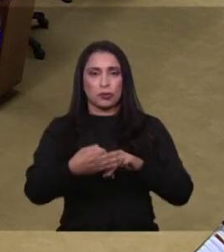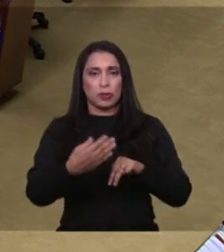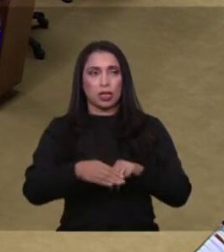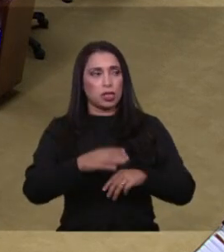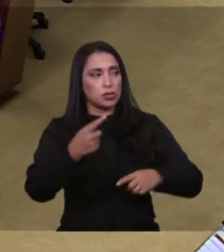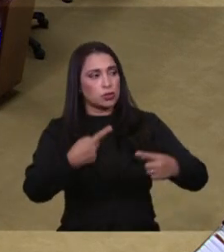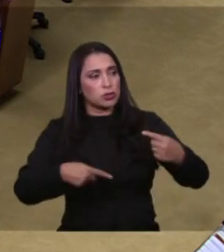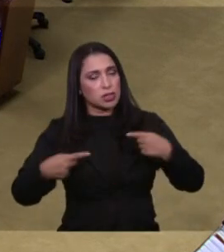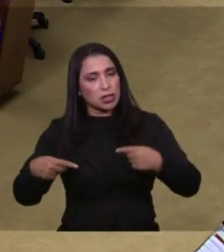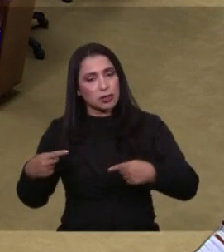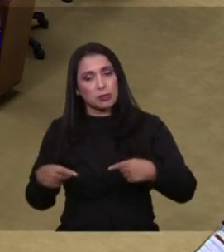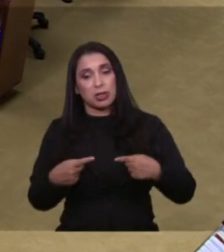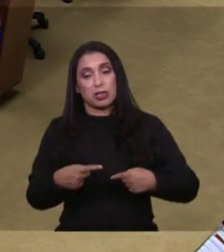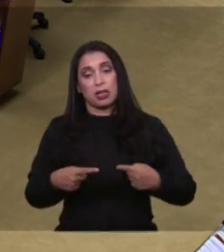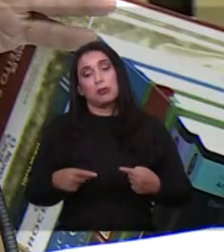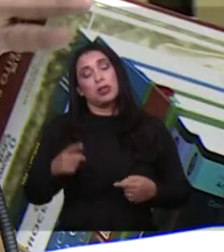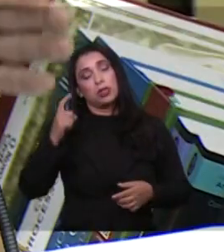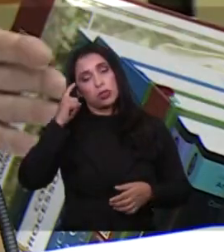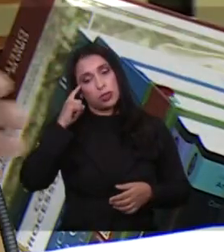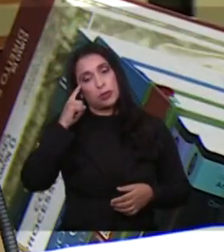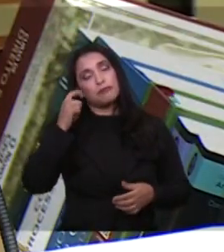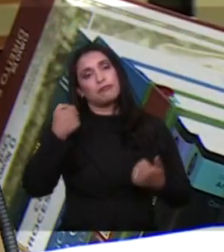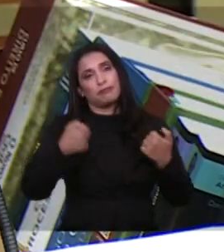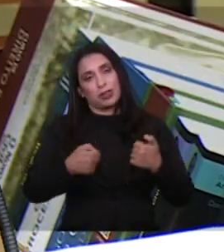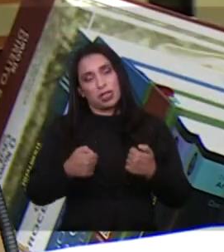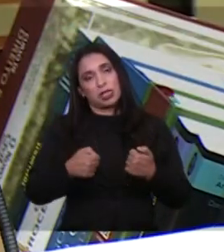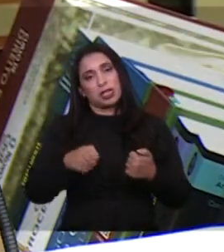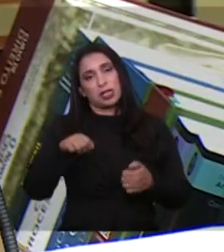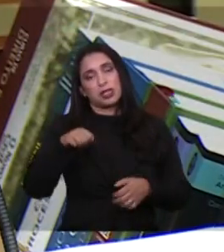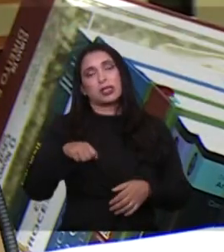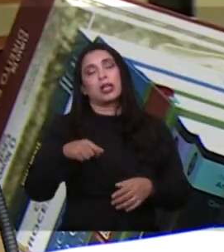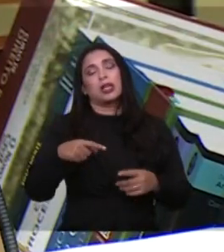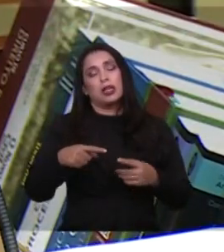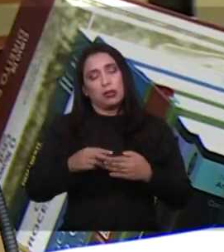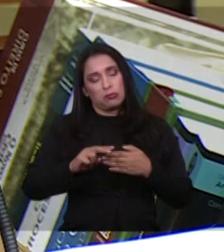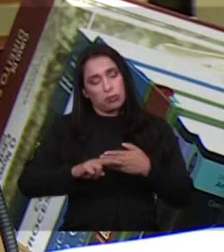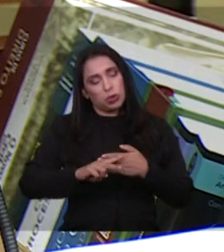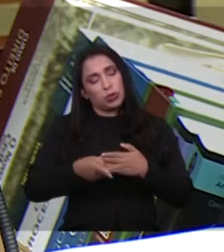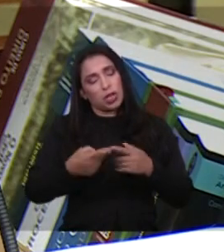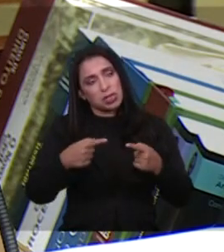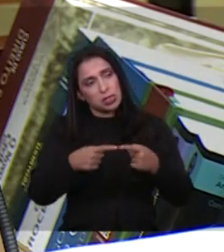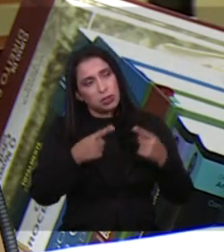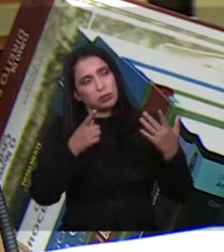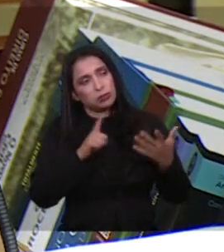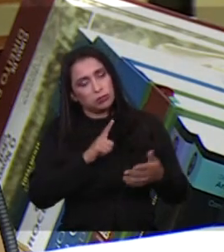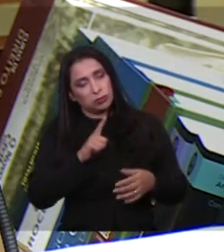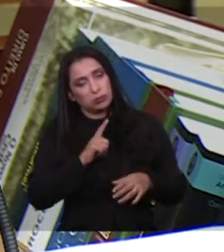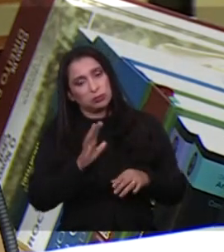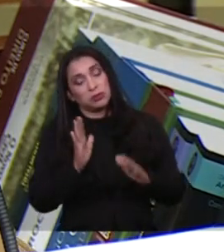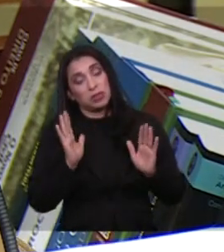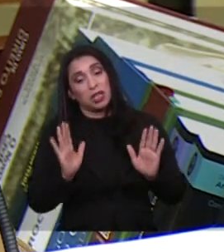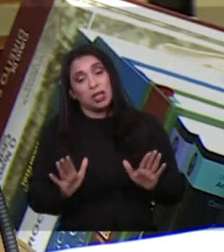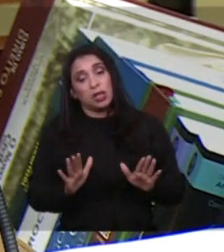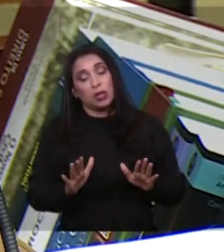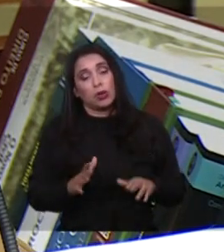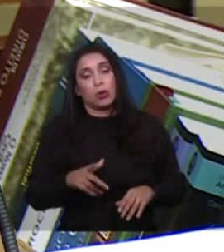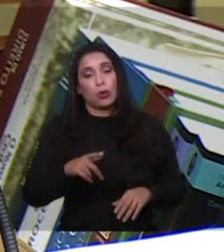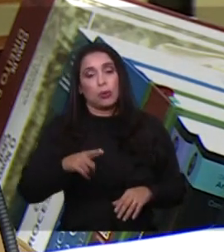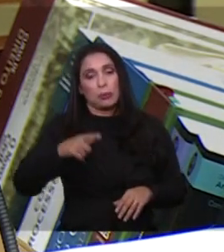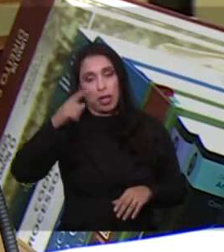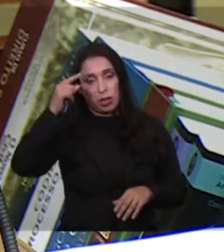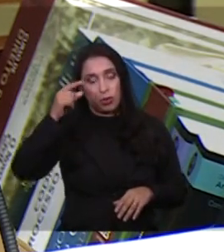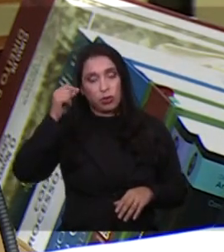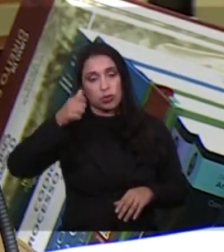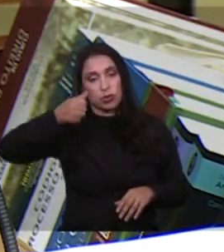entenderam que era caso de modulação. E o ministro Barroso, o ministro Alexandre de Moraes, eles deferiam